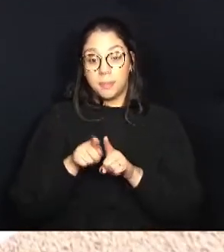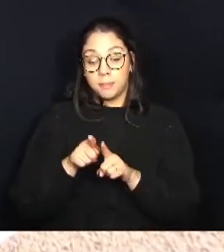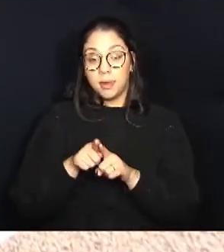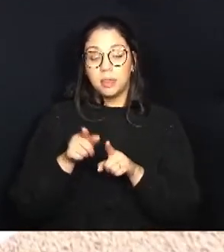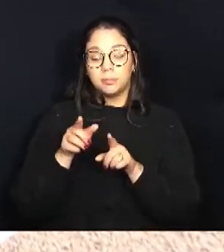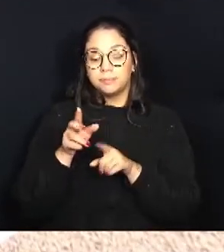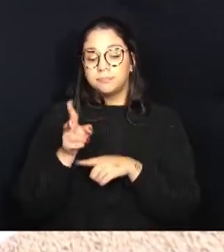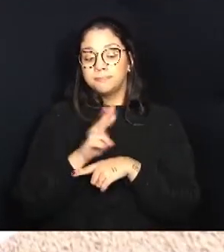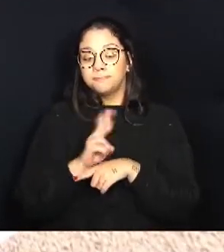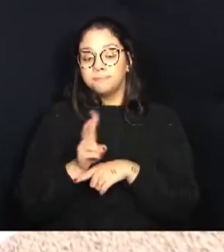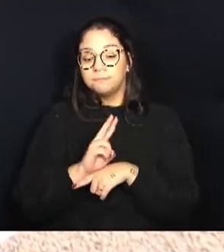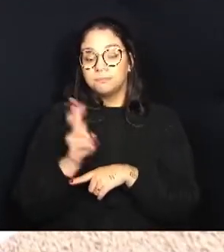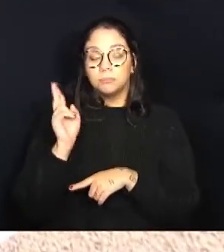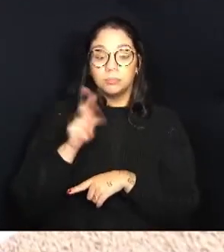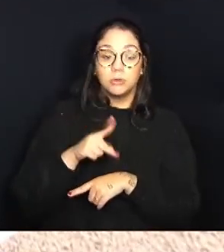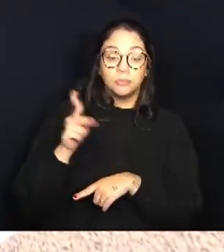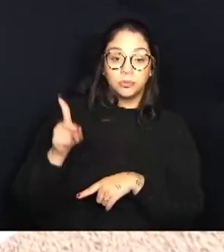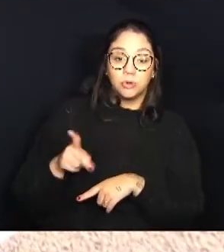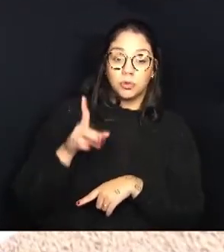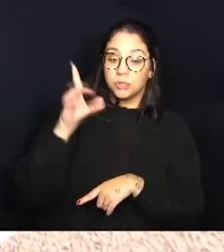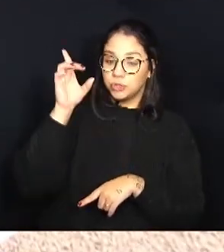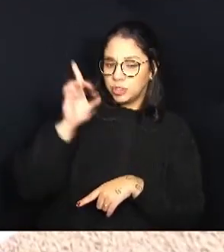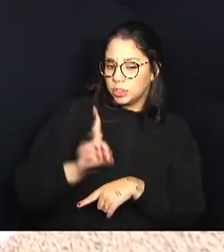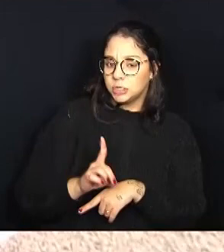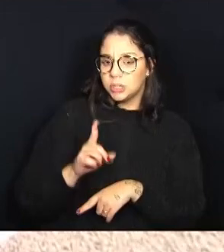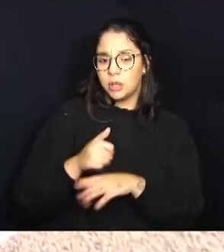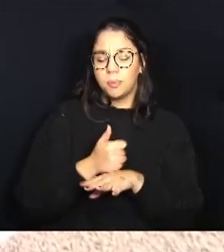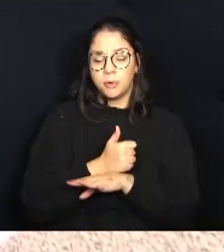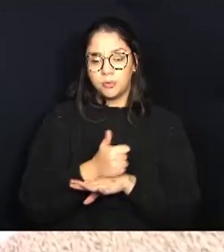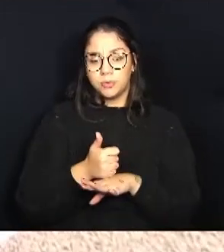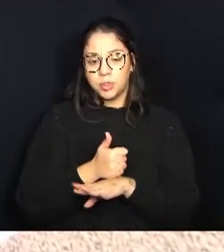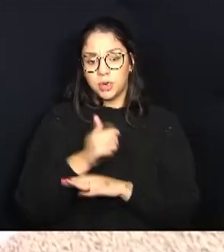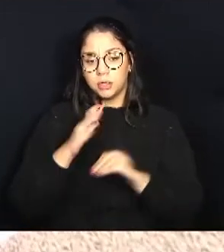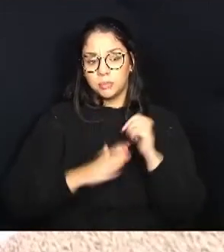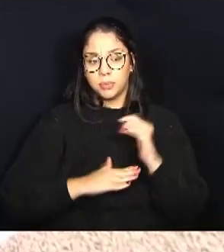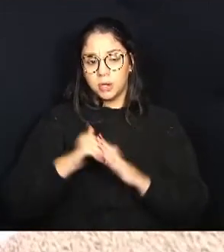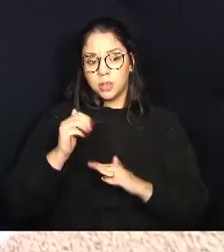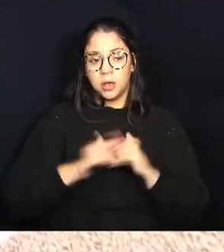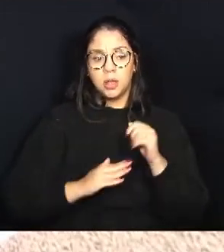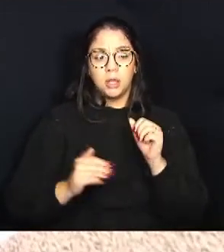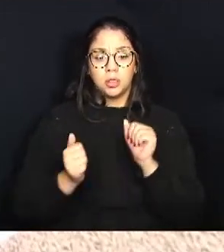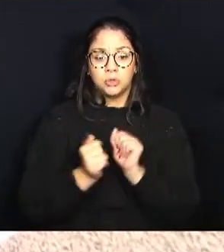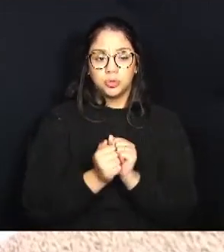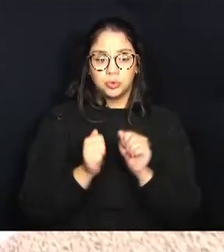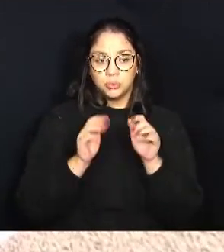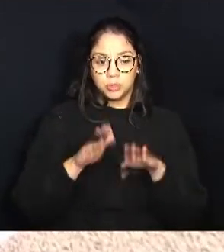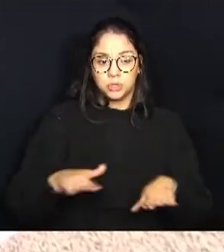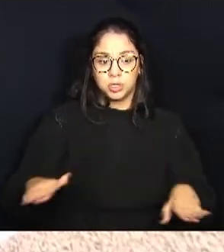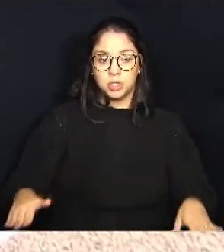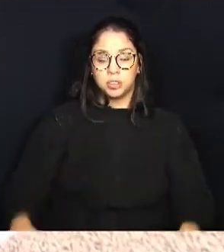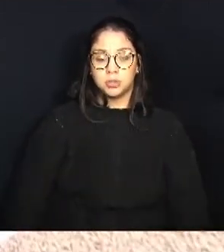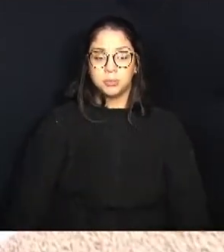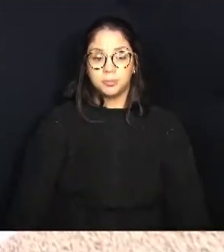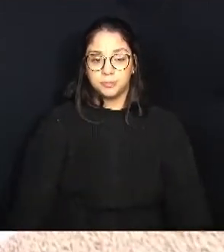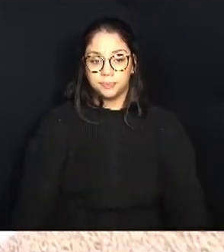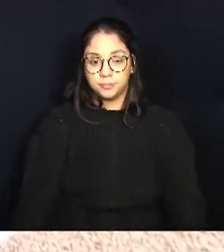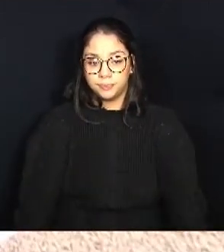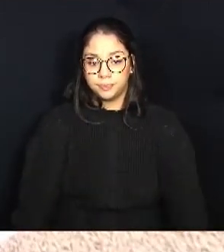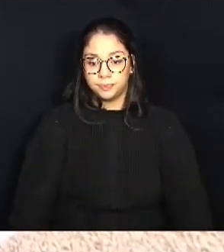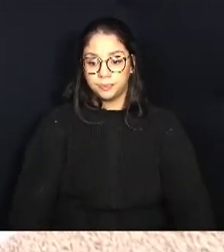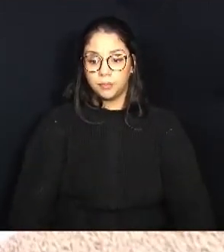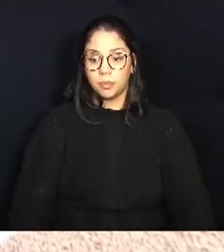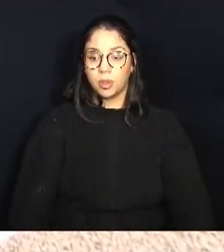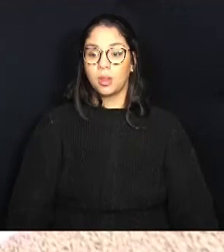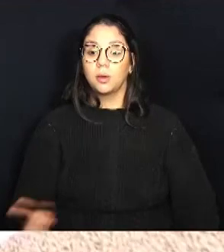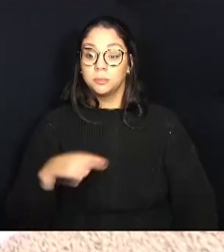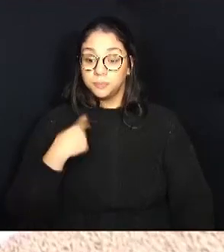professores e a direção, profissionais que atuam juntamente com as crianças. Nós fazemos parte